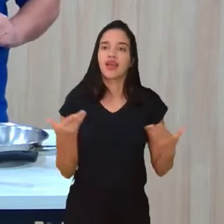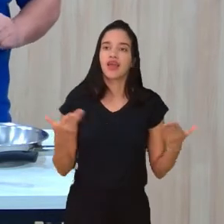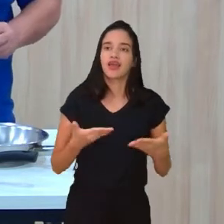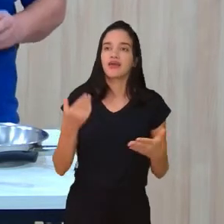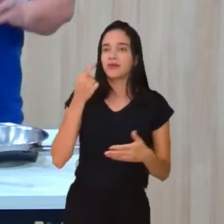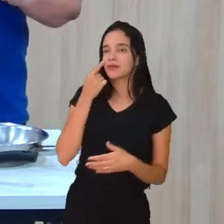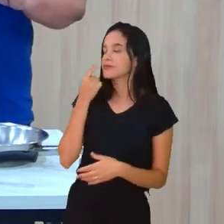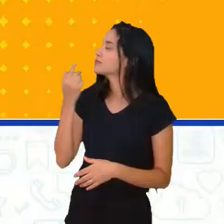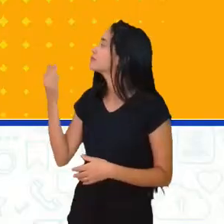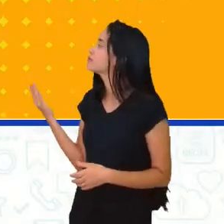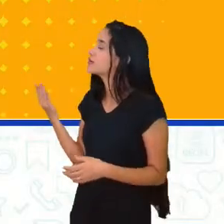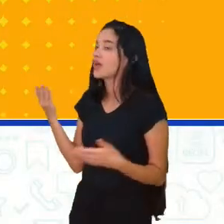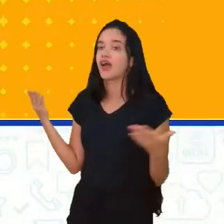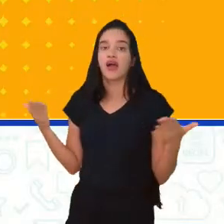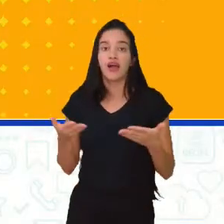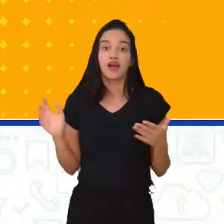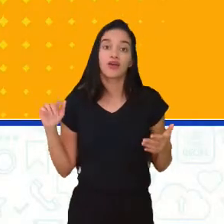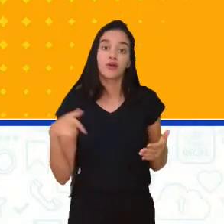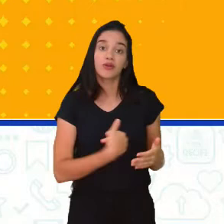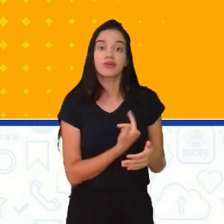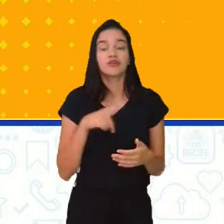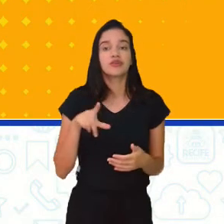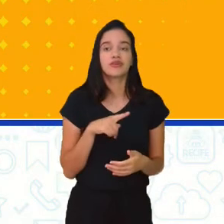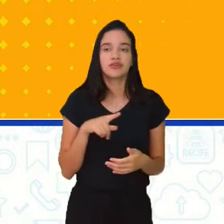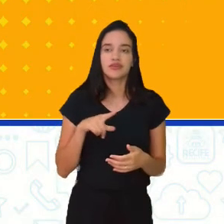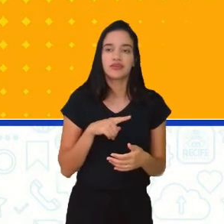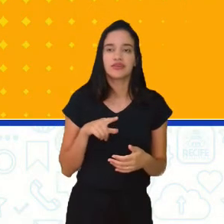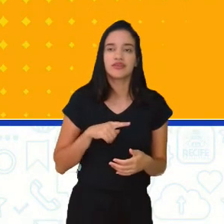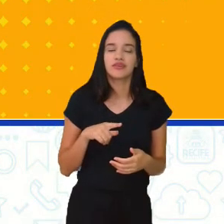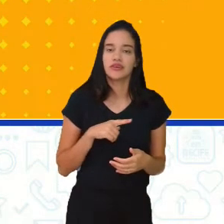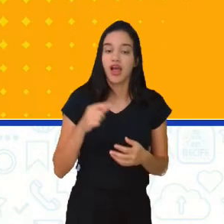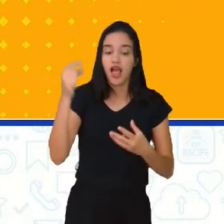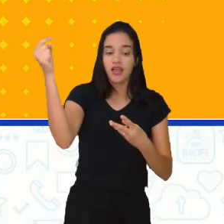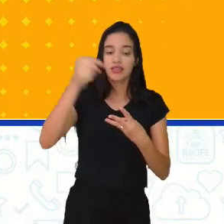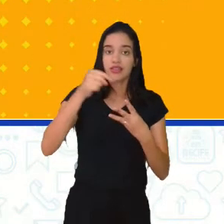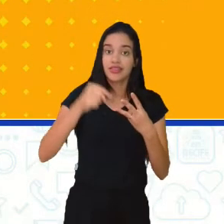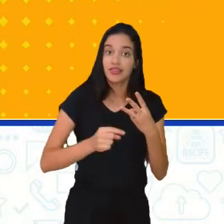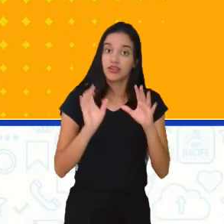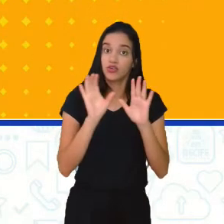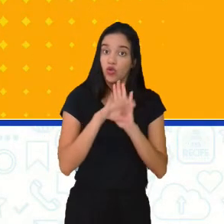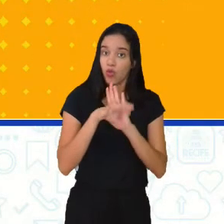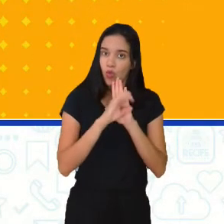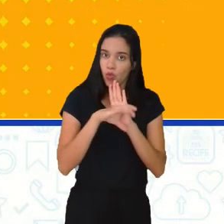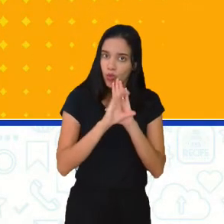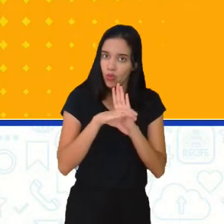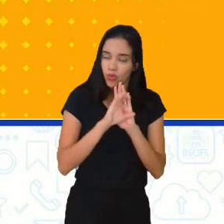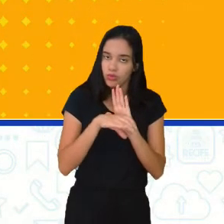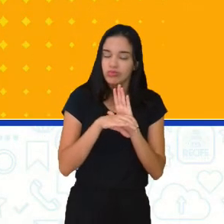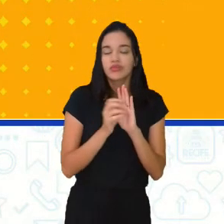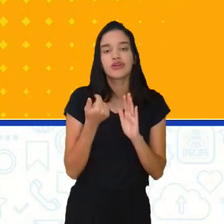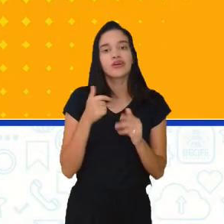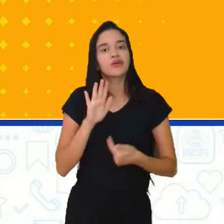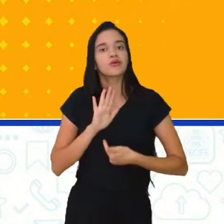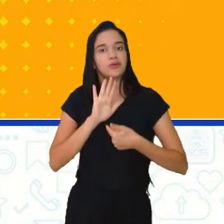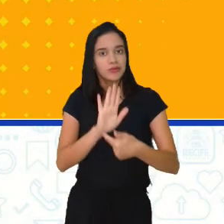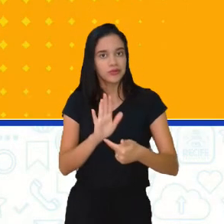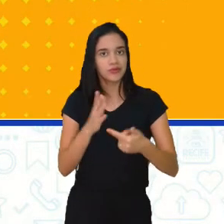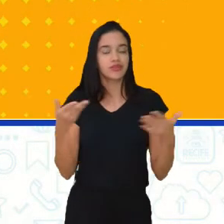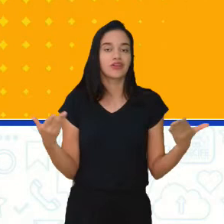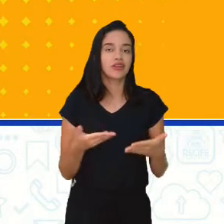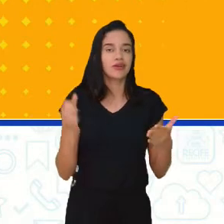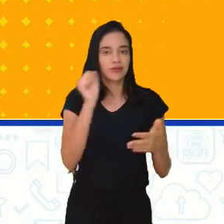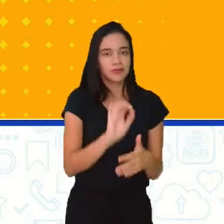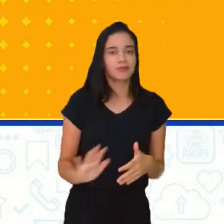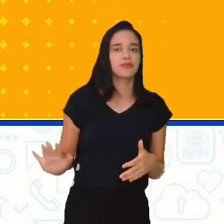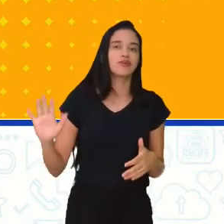mais um. Agora nós temos aí os 3 conceitos na questão do que eu apresentei agora através de